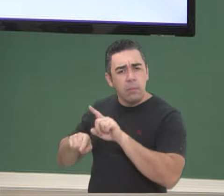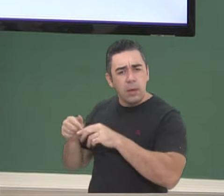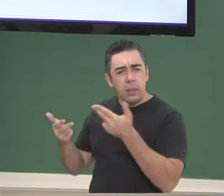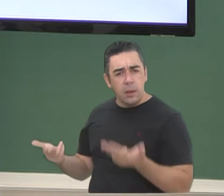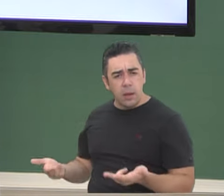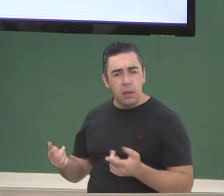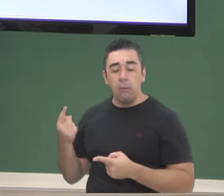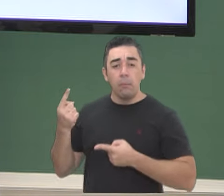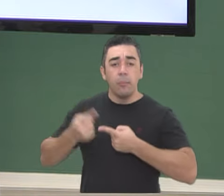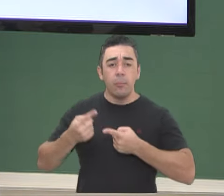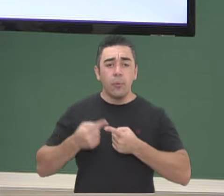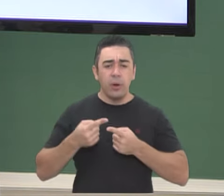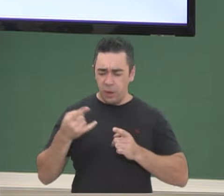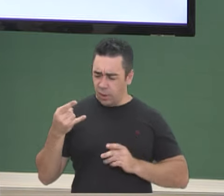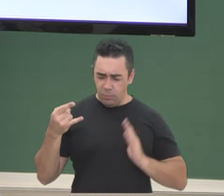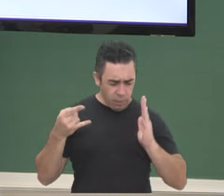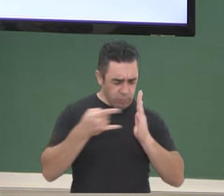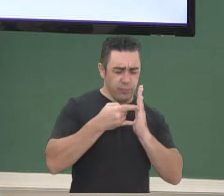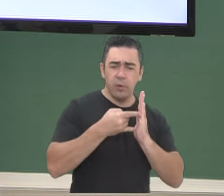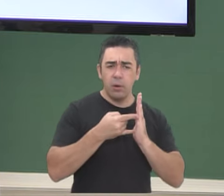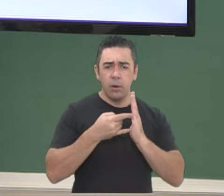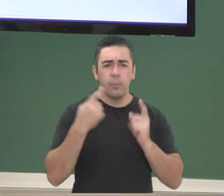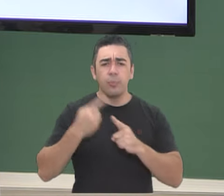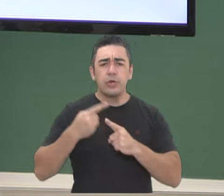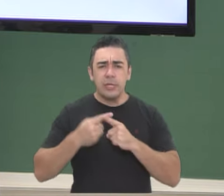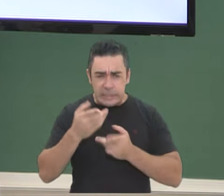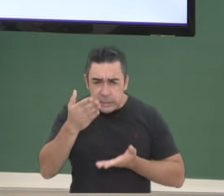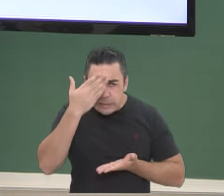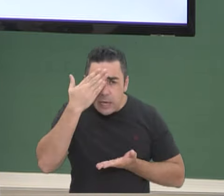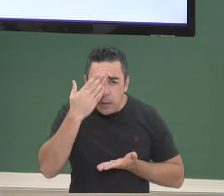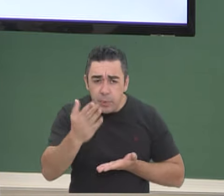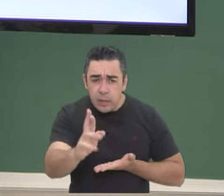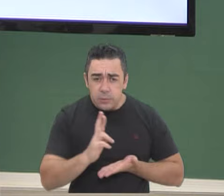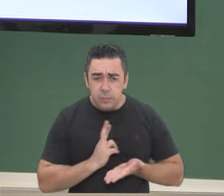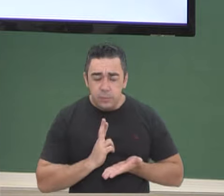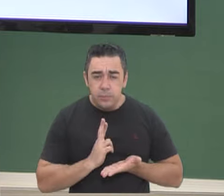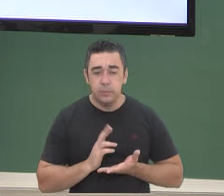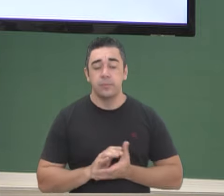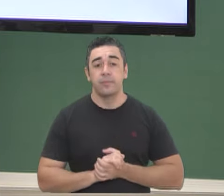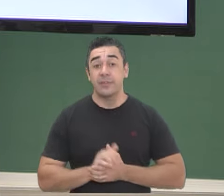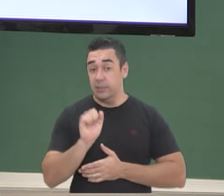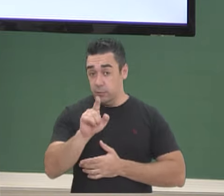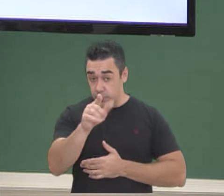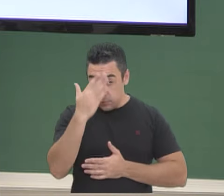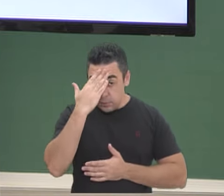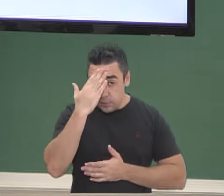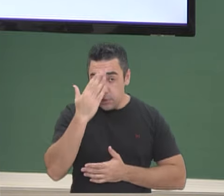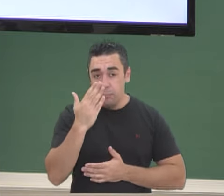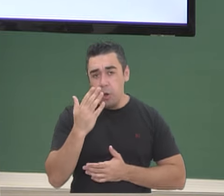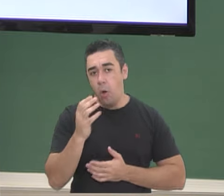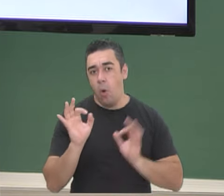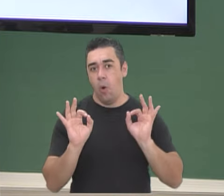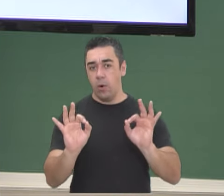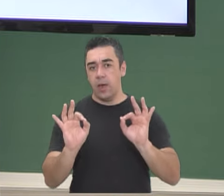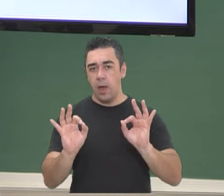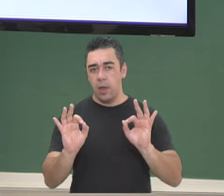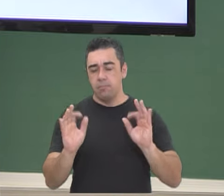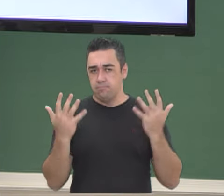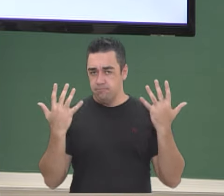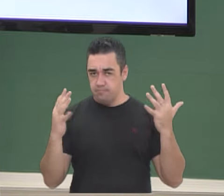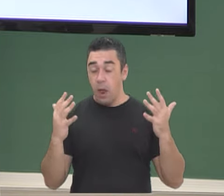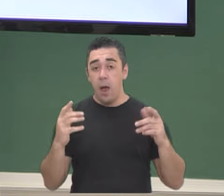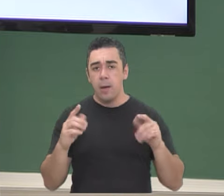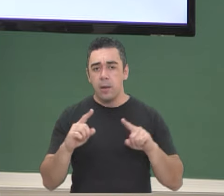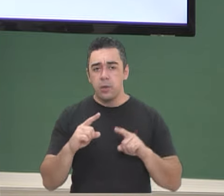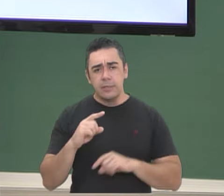que o imã faz isso você sabe me dizer bom então se você já sabe que ótimo a gente vai está